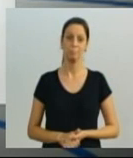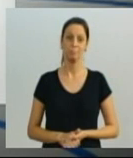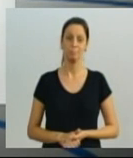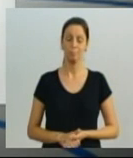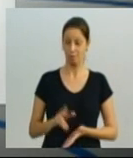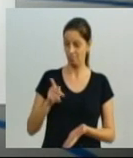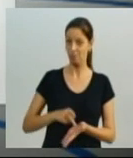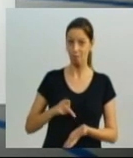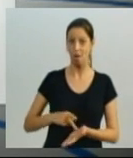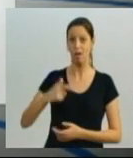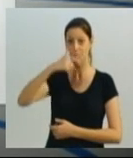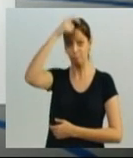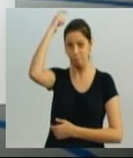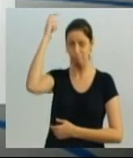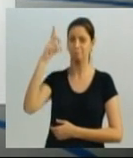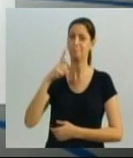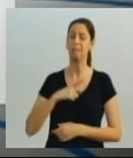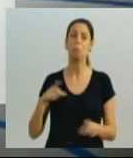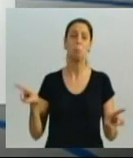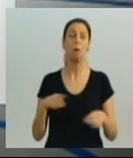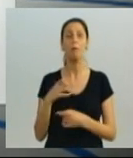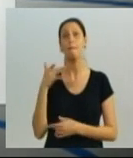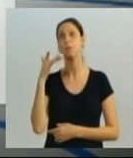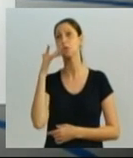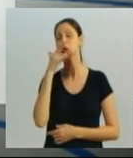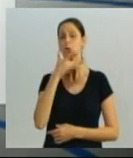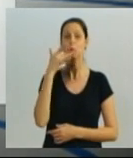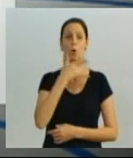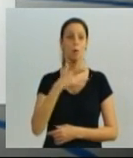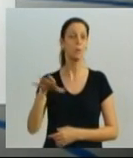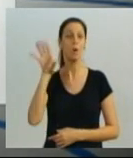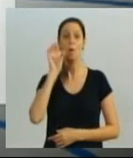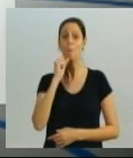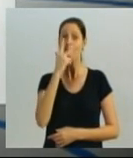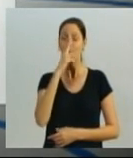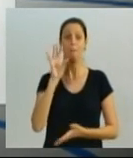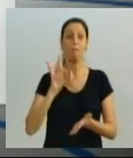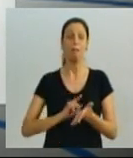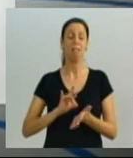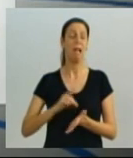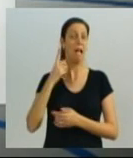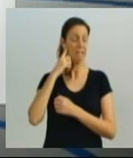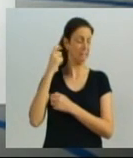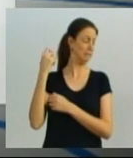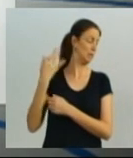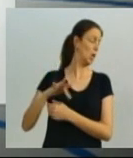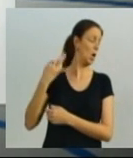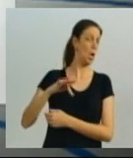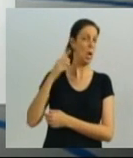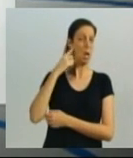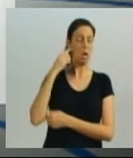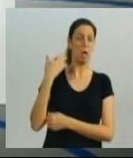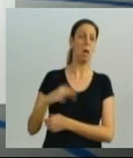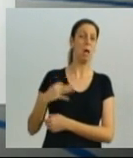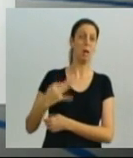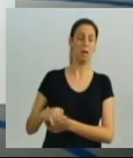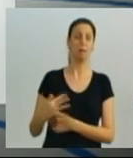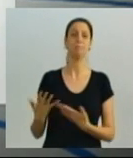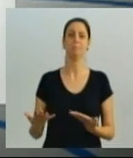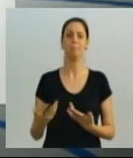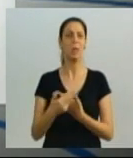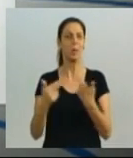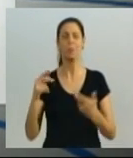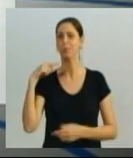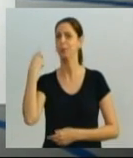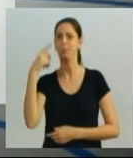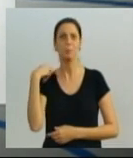Vereador Adriano? Tem cada jingle gostoso que a gente ouve, né? Parece que os tímpanos vão saltar, não é verdade? Coisa de maluco, tem coisa